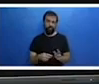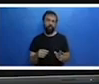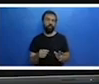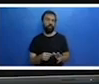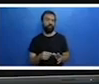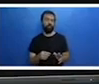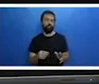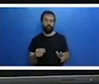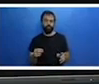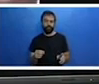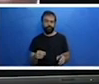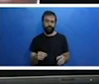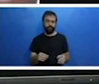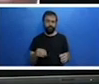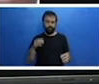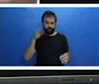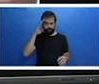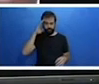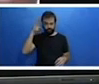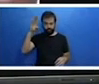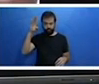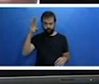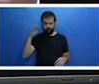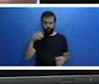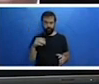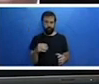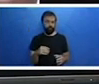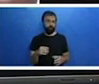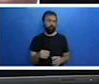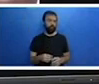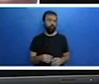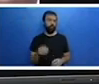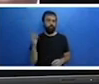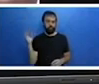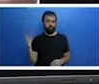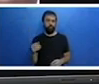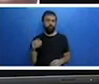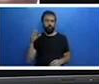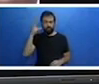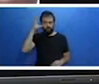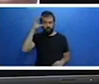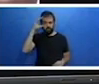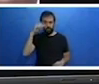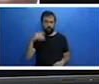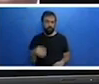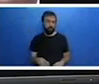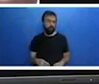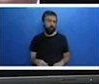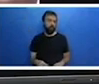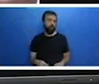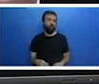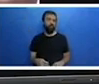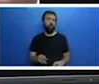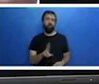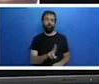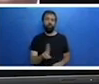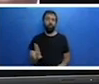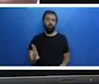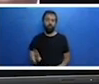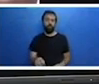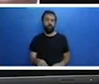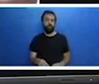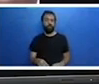e estavam presentes no jogo. Curiosidade, o nome xadrez vem da palavra da persa Shah, que significa rei.